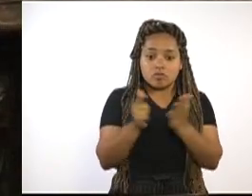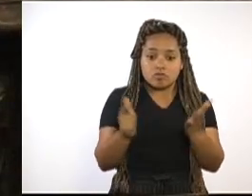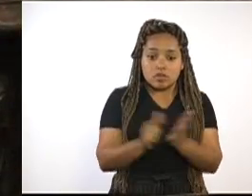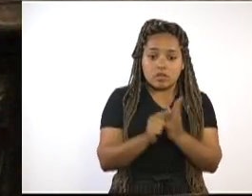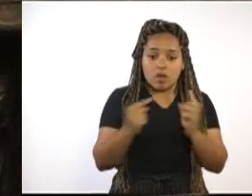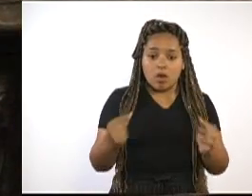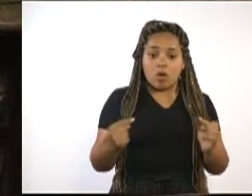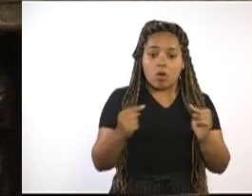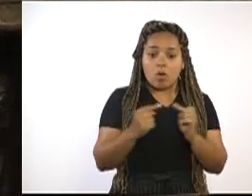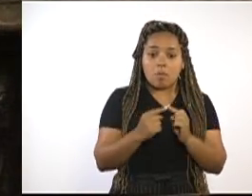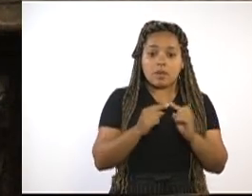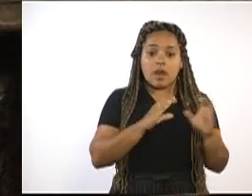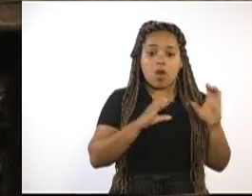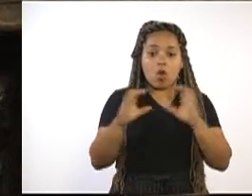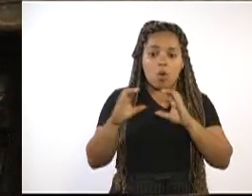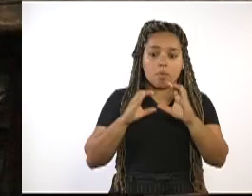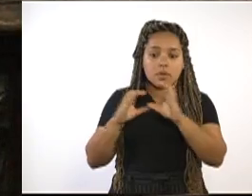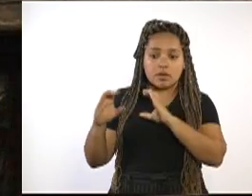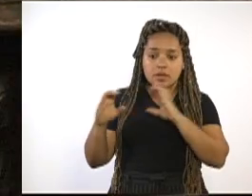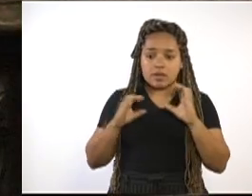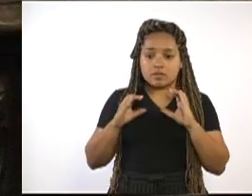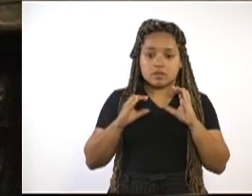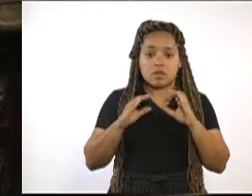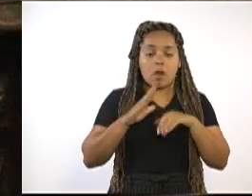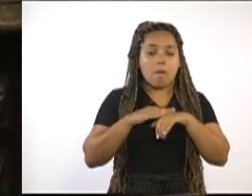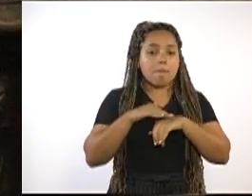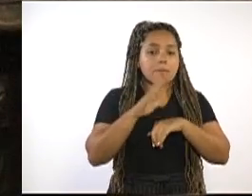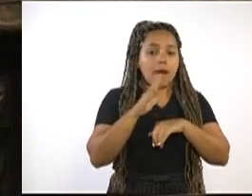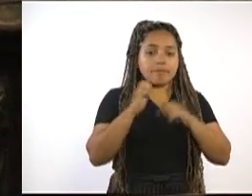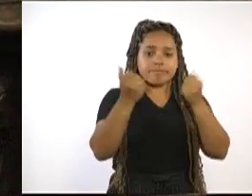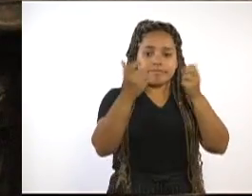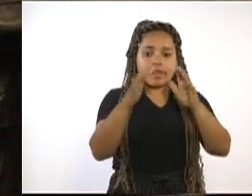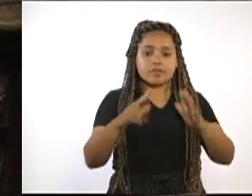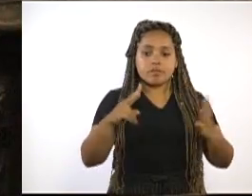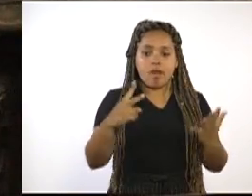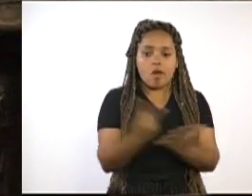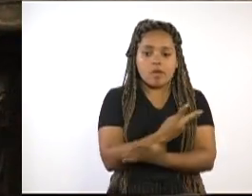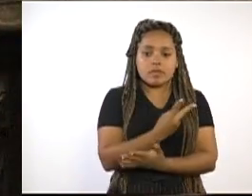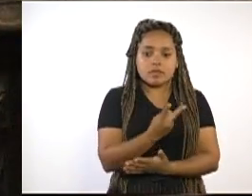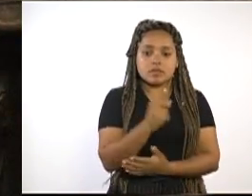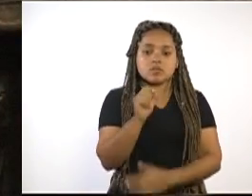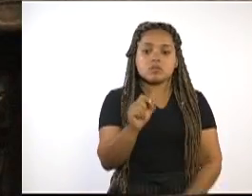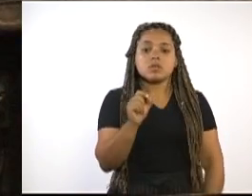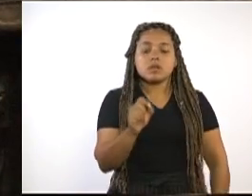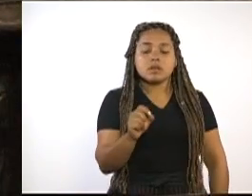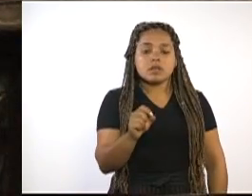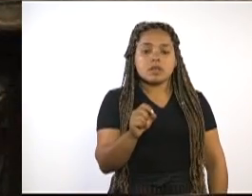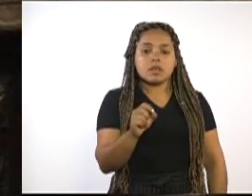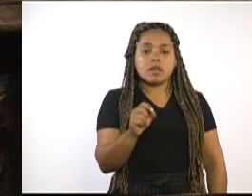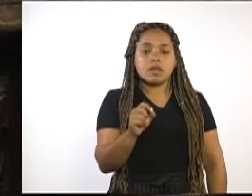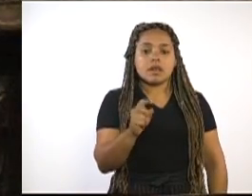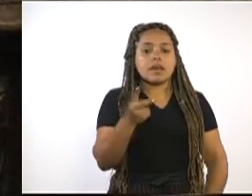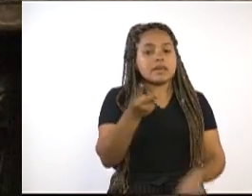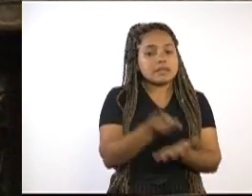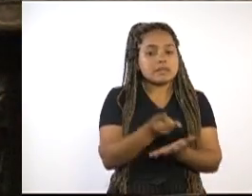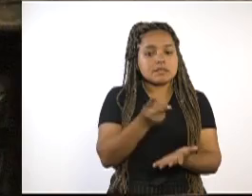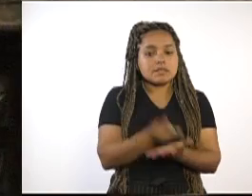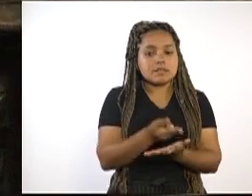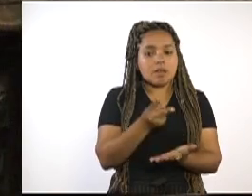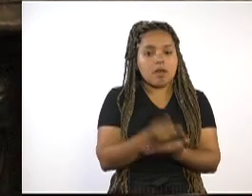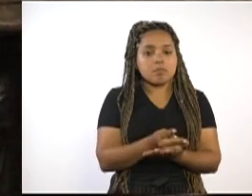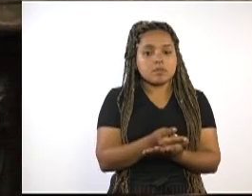comunicação. E por mais que as tragédias acontecessem, eles sempre procuravam suavizá-las.